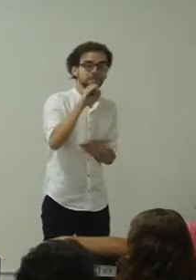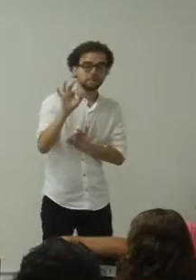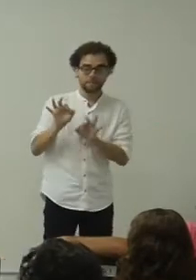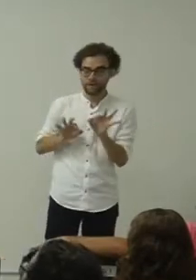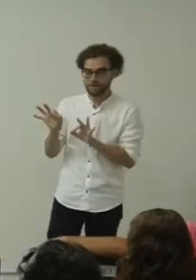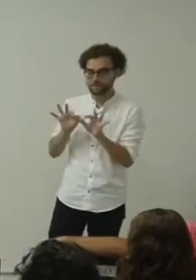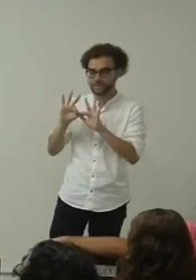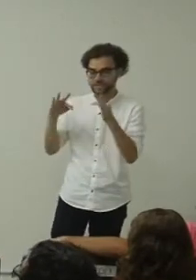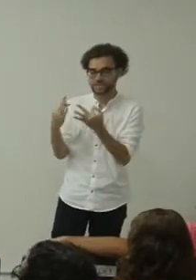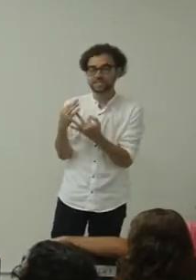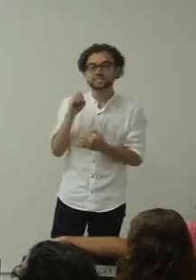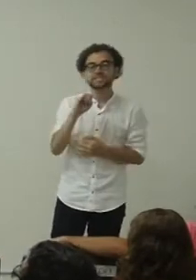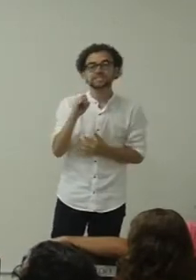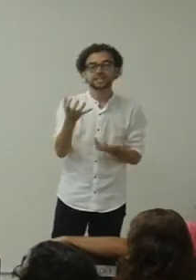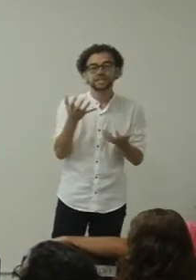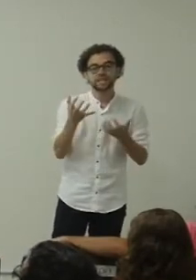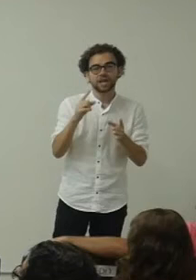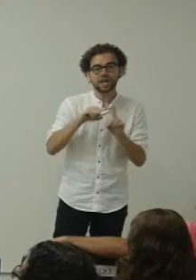familiar, se a gente quer engravidar.